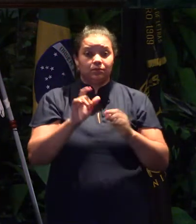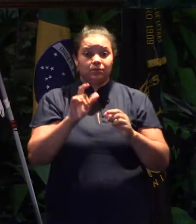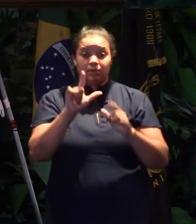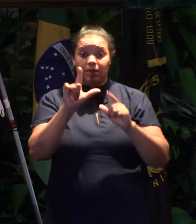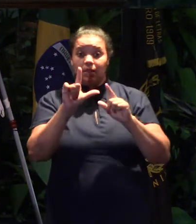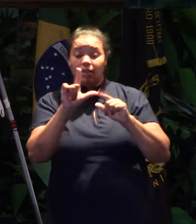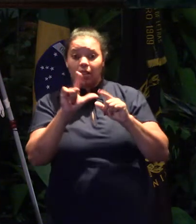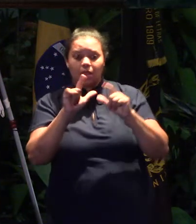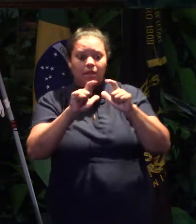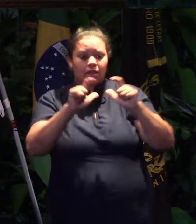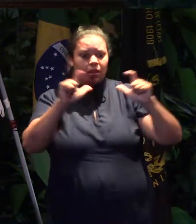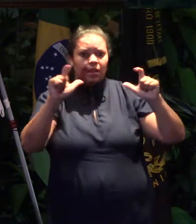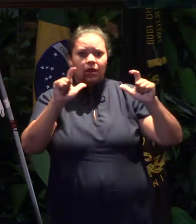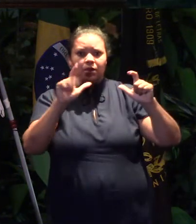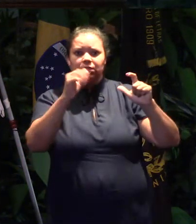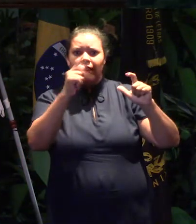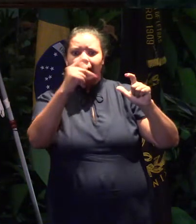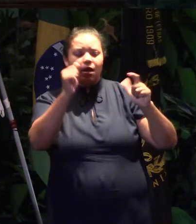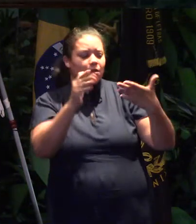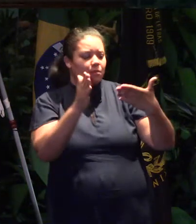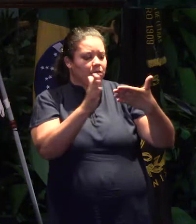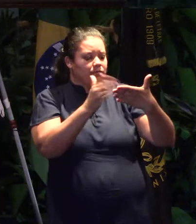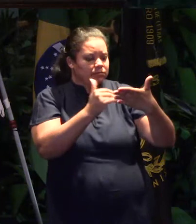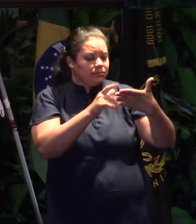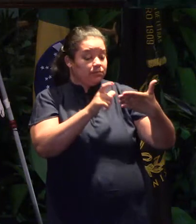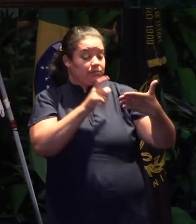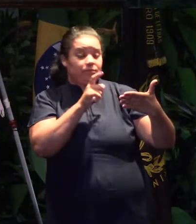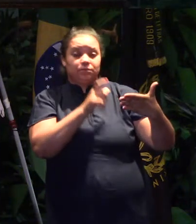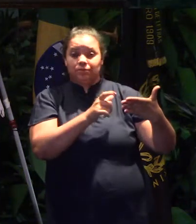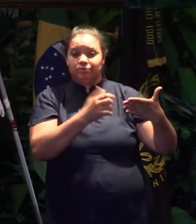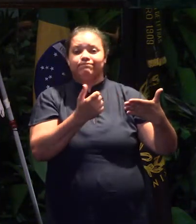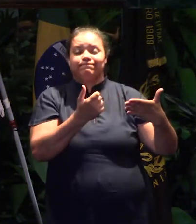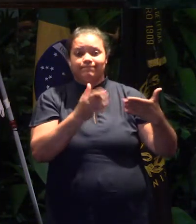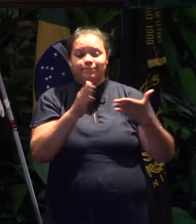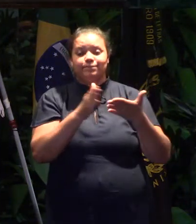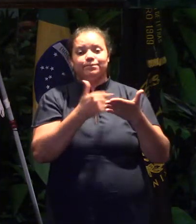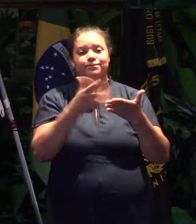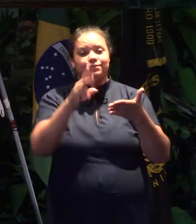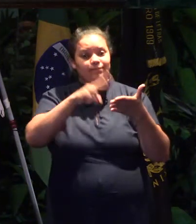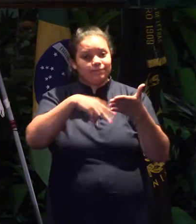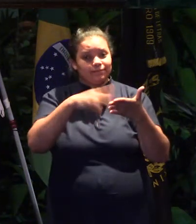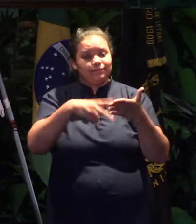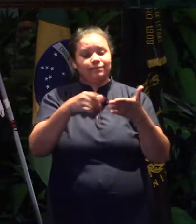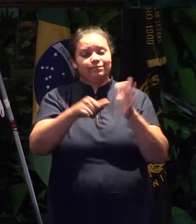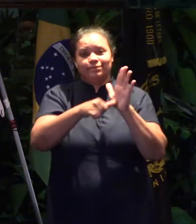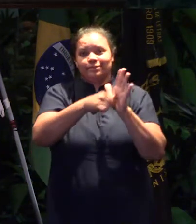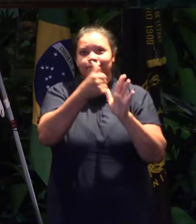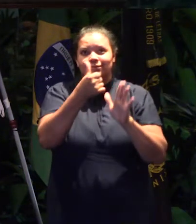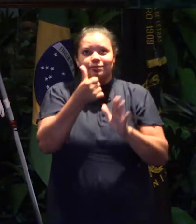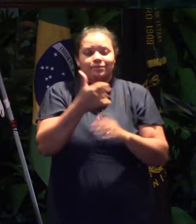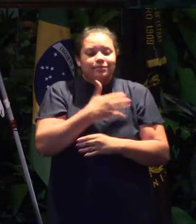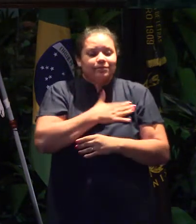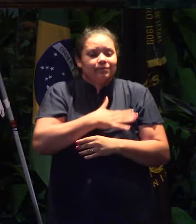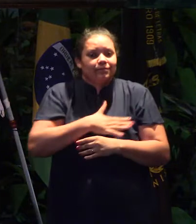das capas, nada mais do que isso. Assim, posso dizer que a leitura foi uma das minhas primeiras paixões e também